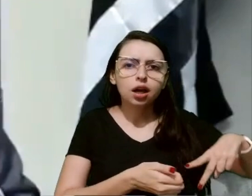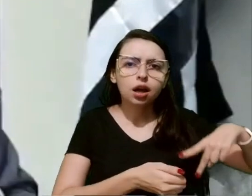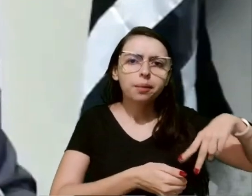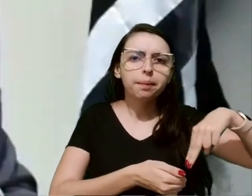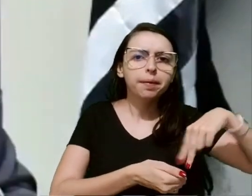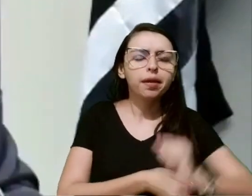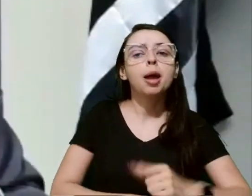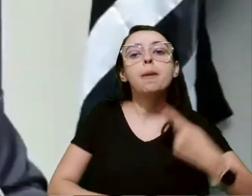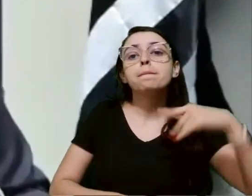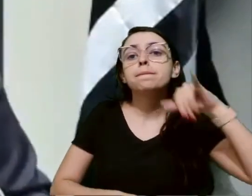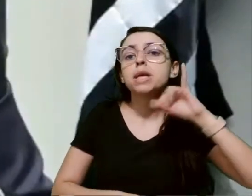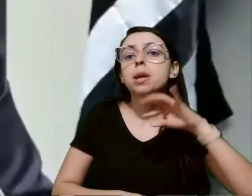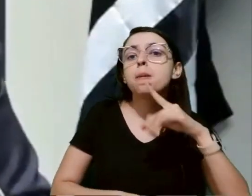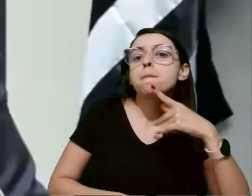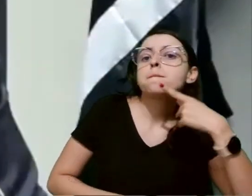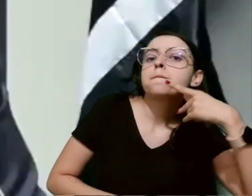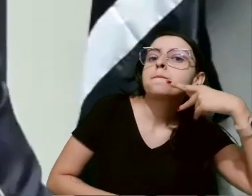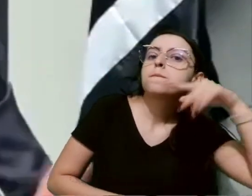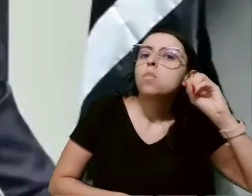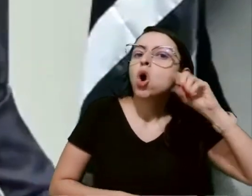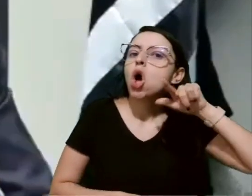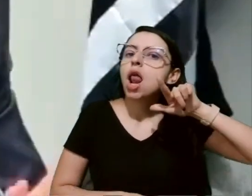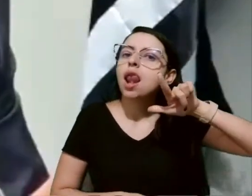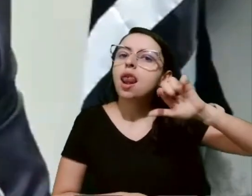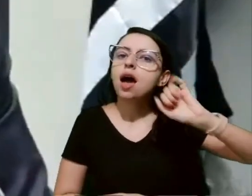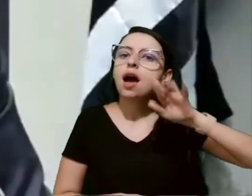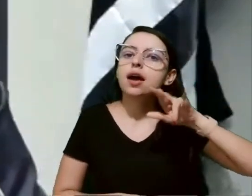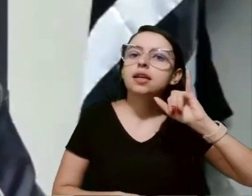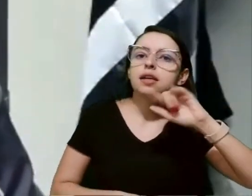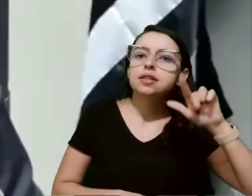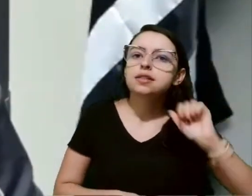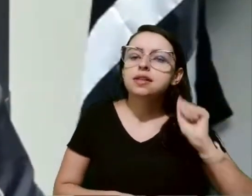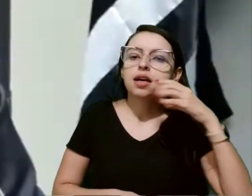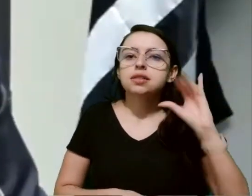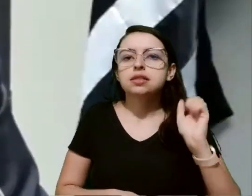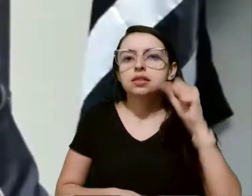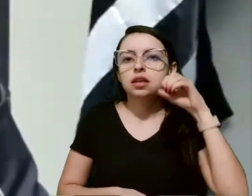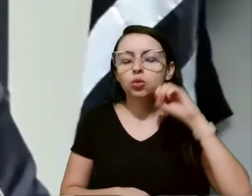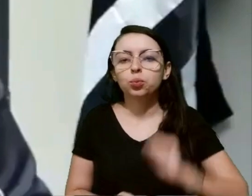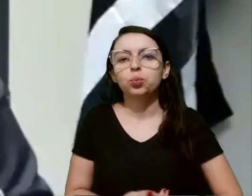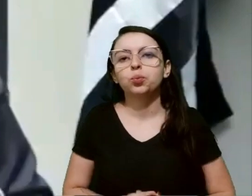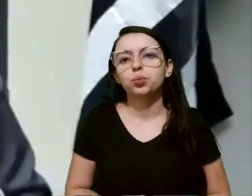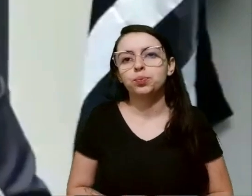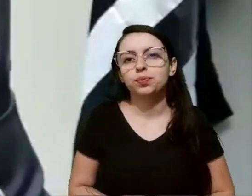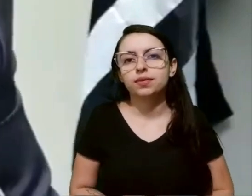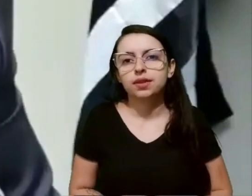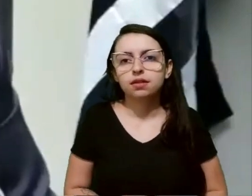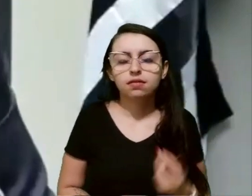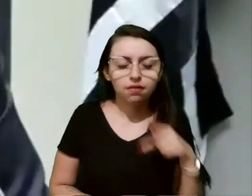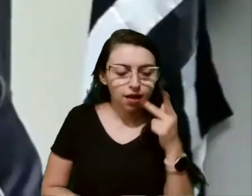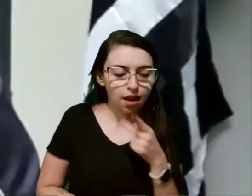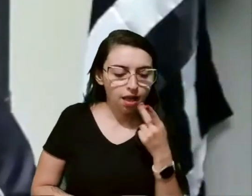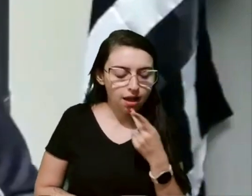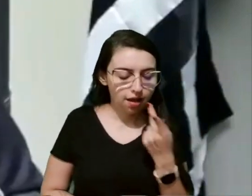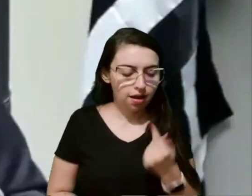uma, né, uma bipolarização análoga, mas assim, não era até então, quando eu fiz o estudo não era, né. E pra